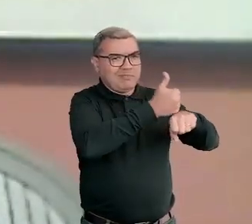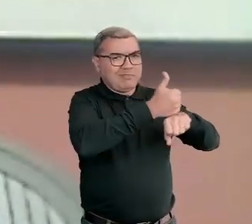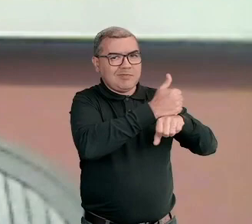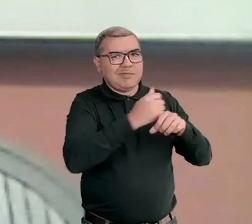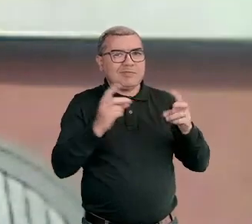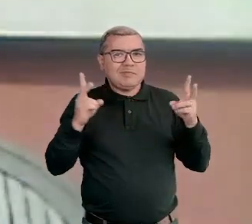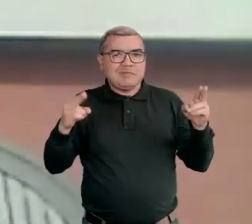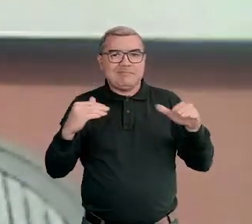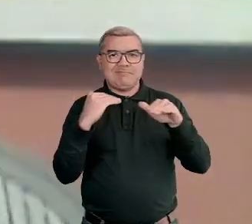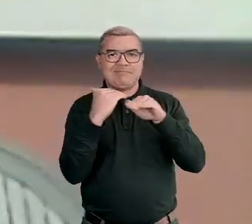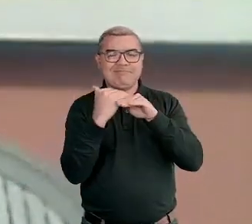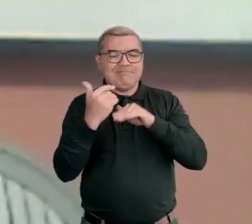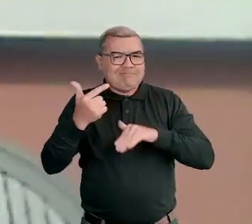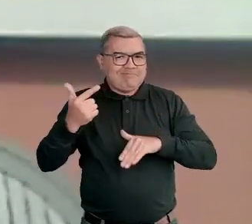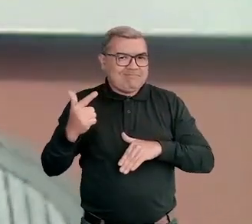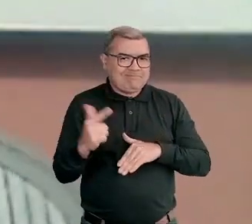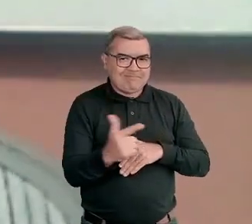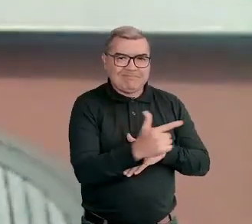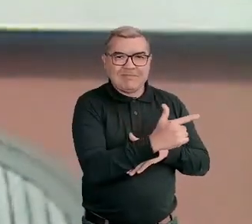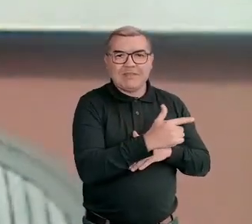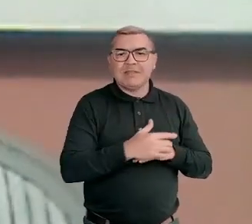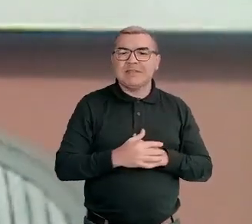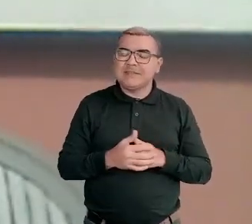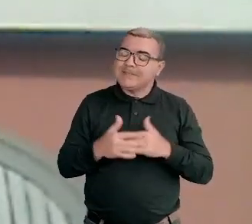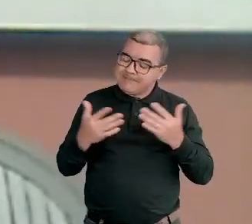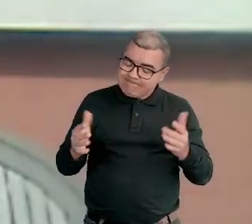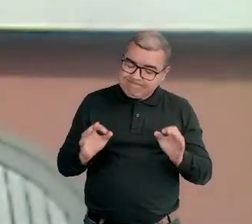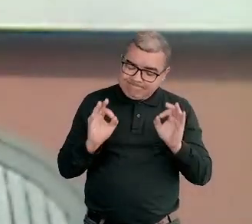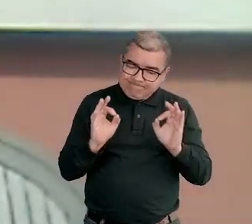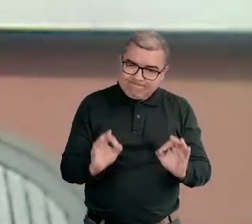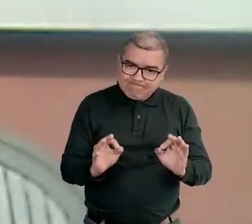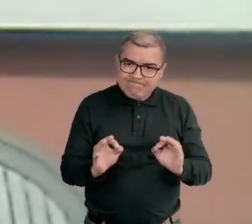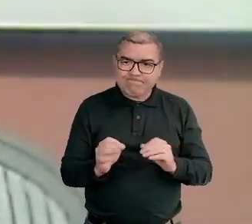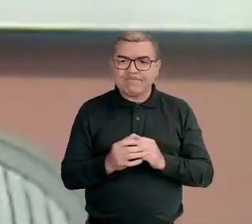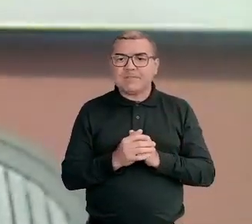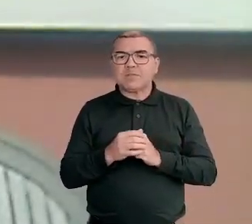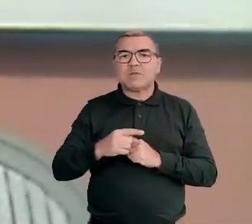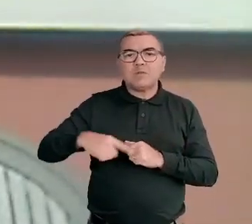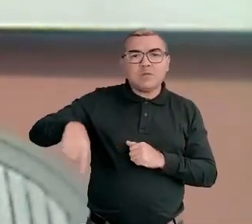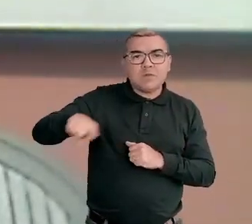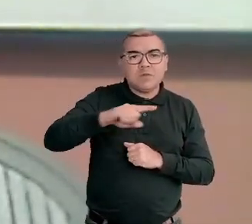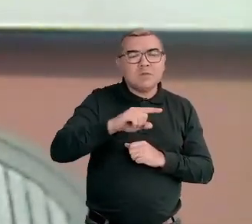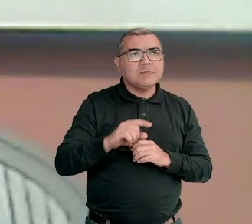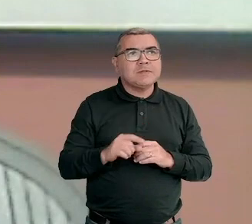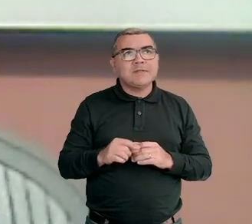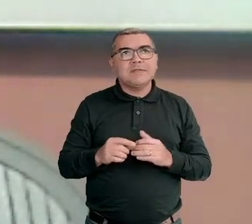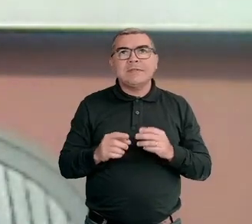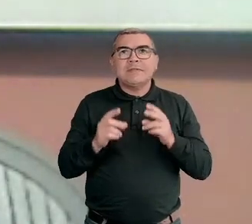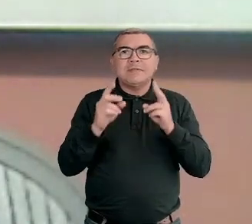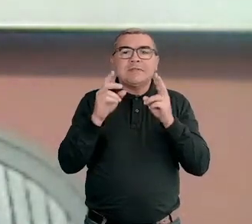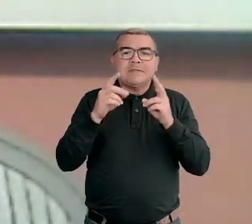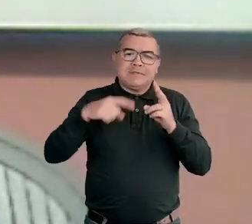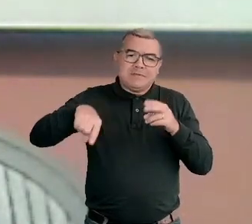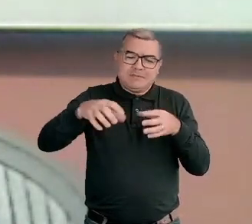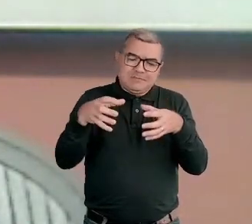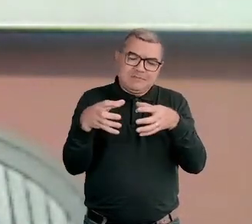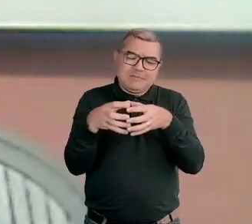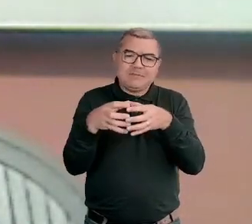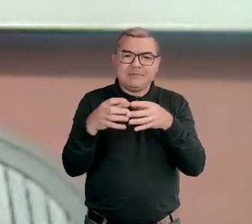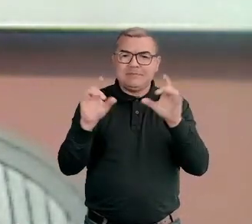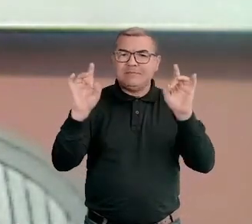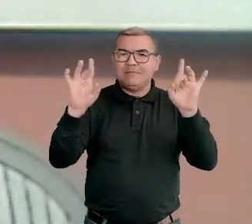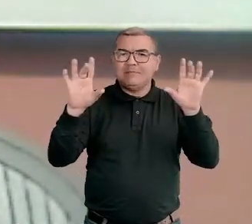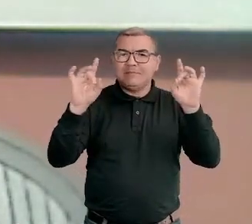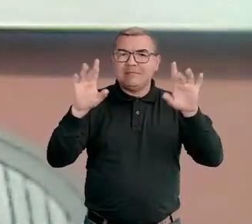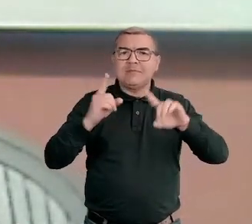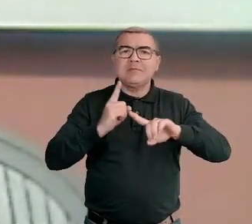estava fazendo, uma apresentação que o Cláudio fez, e é isso mesmo, né? Quer dizer, eu acho que, no fundo, nós somos uns privilegiados,